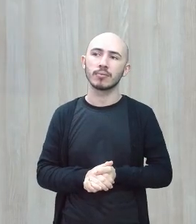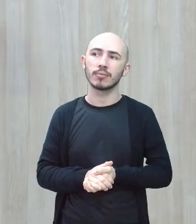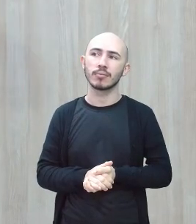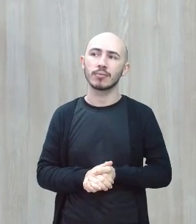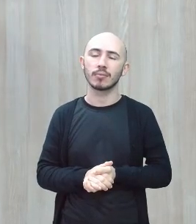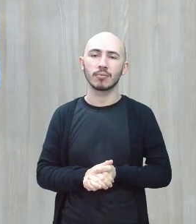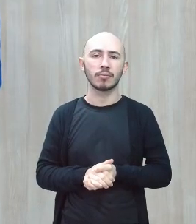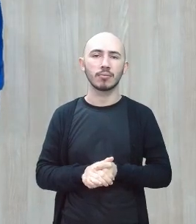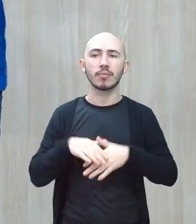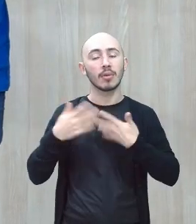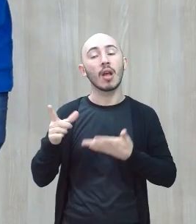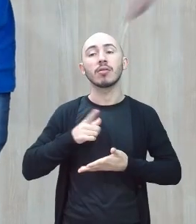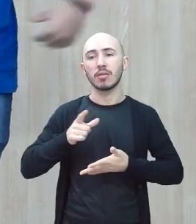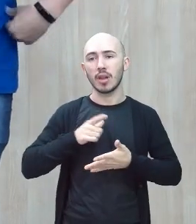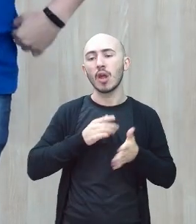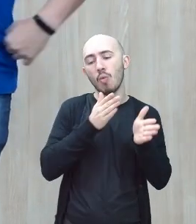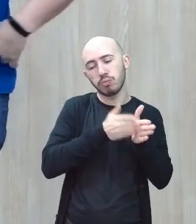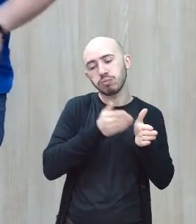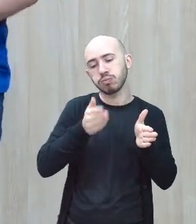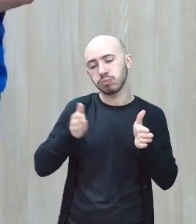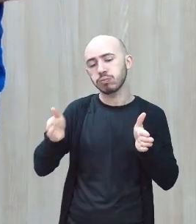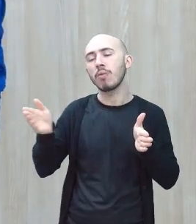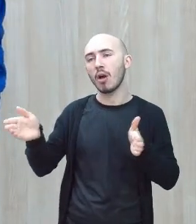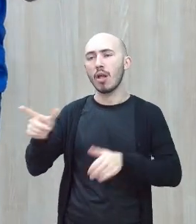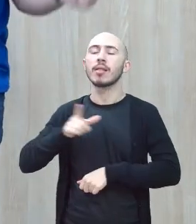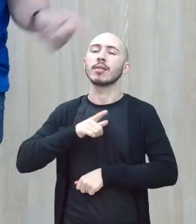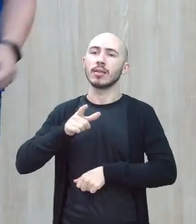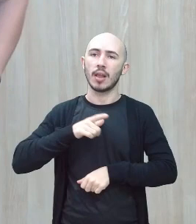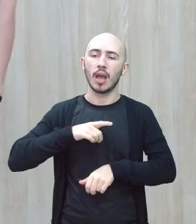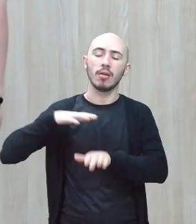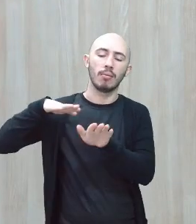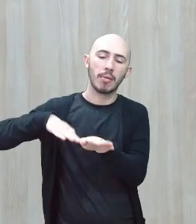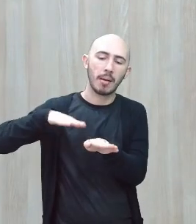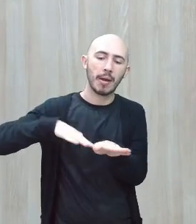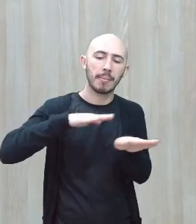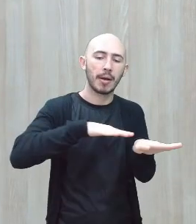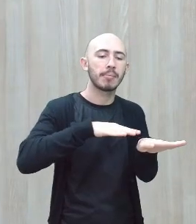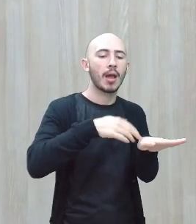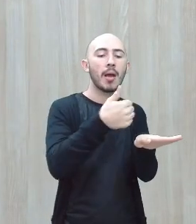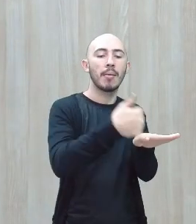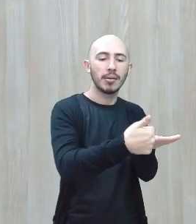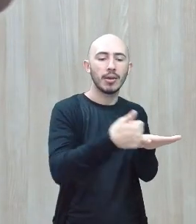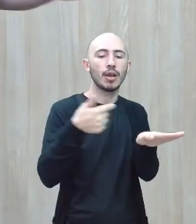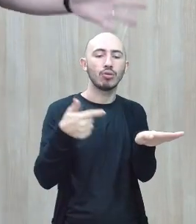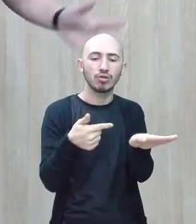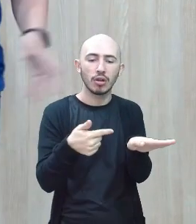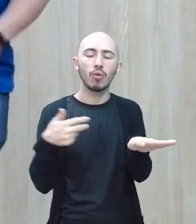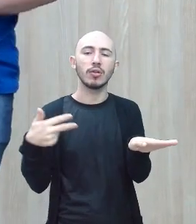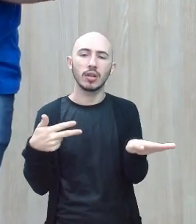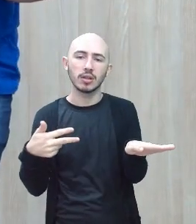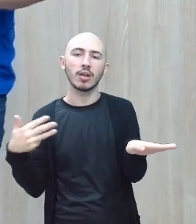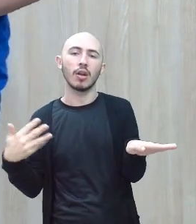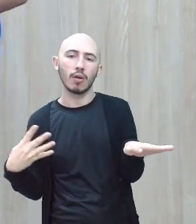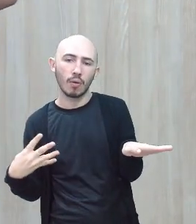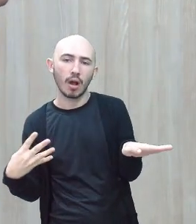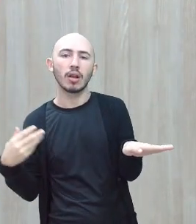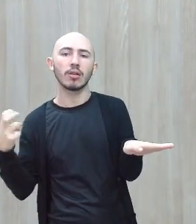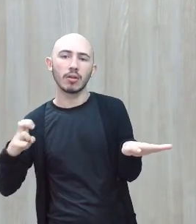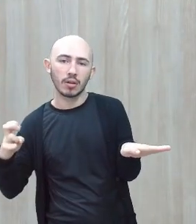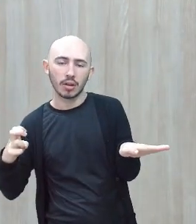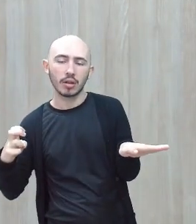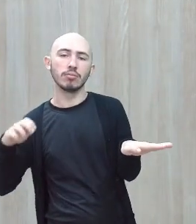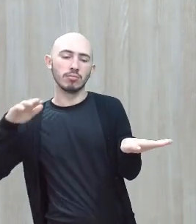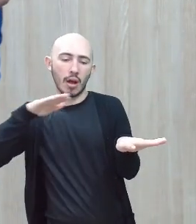cada um desesperado, existe uma ordem ali, tá certo? Um faz uma viagem, vai lá pro final da fila, esperando as outras também pegarem, por aí vai, tá